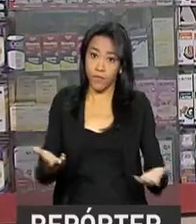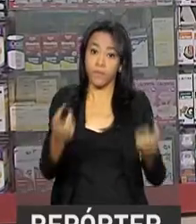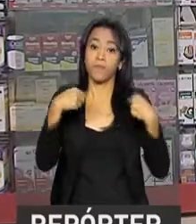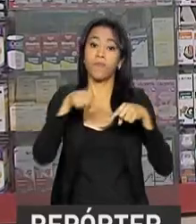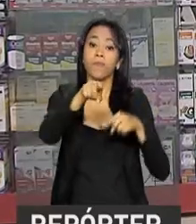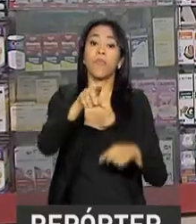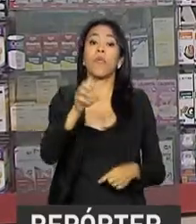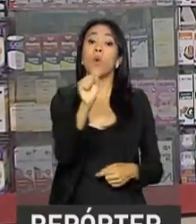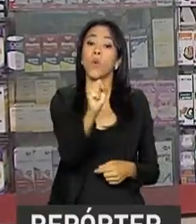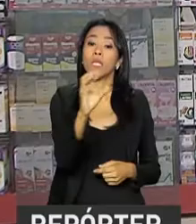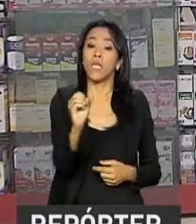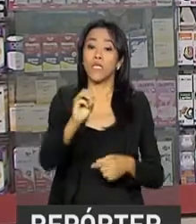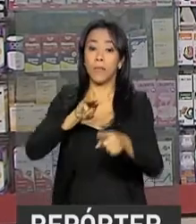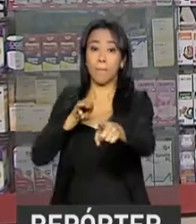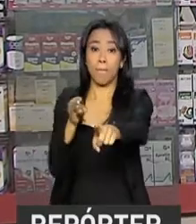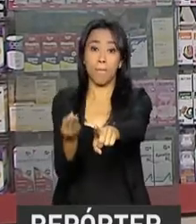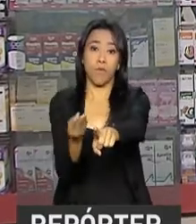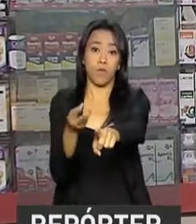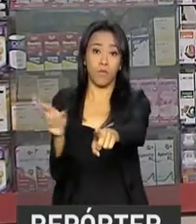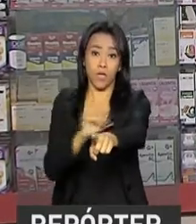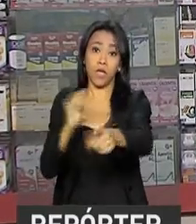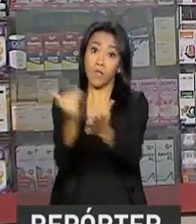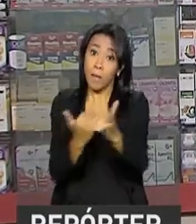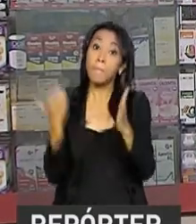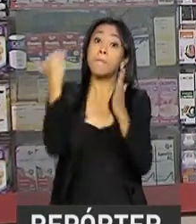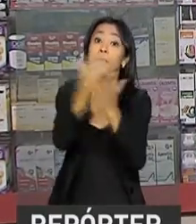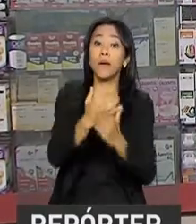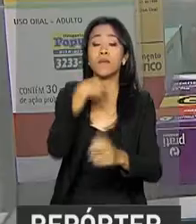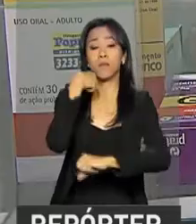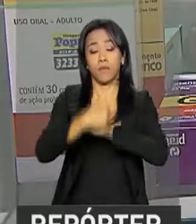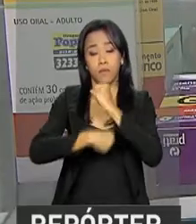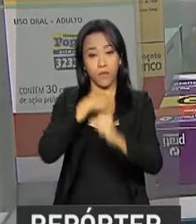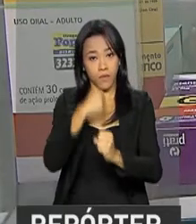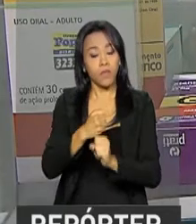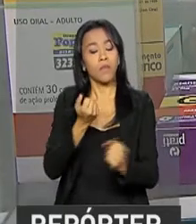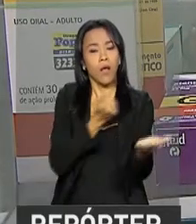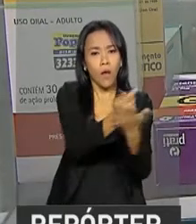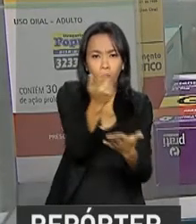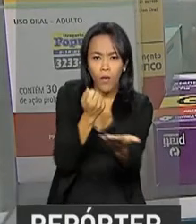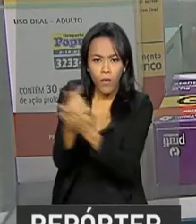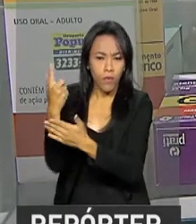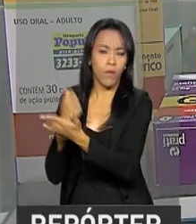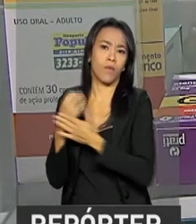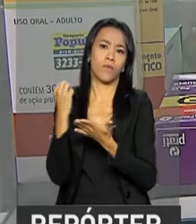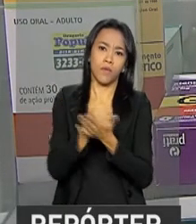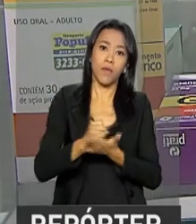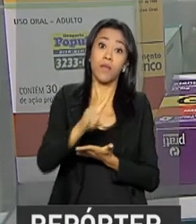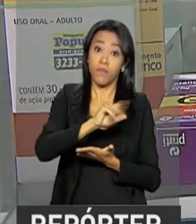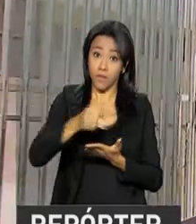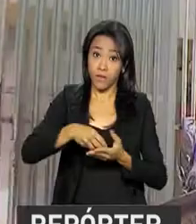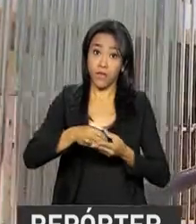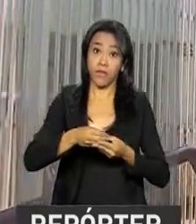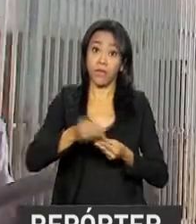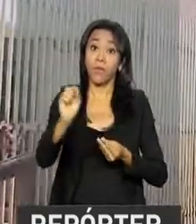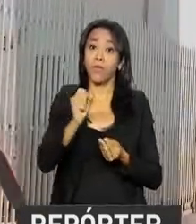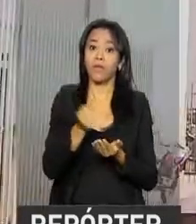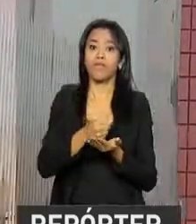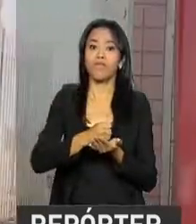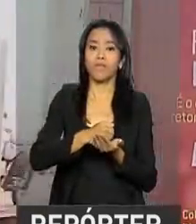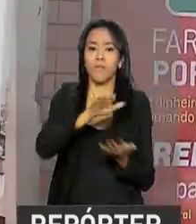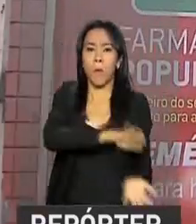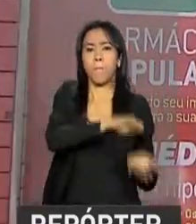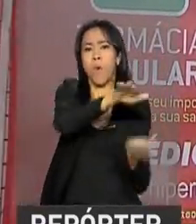80 milhões de reais a mais por ano para aquisição de remédios que serão distribuídos nas unidades de saúde